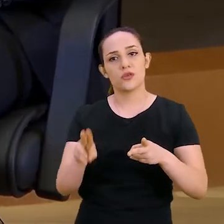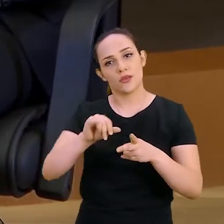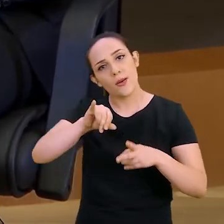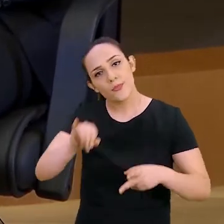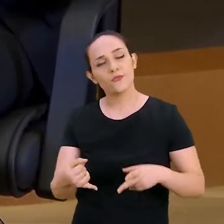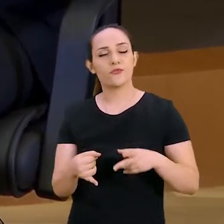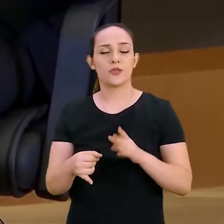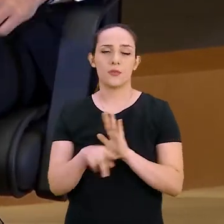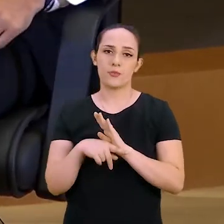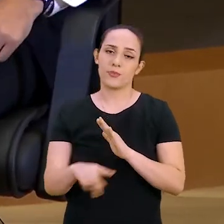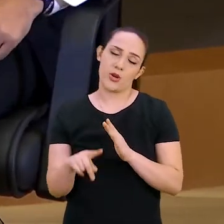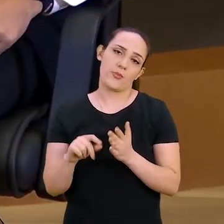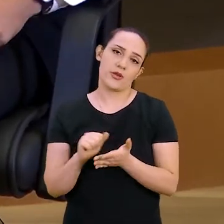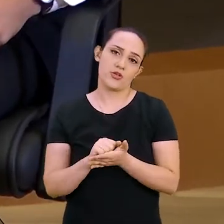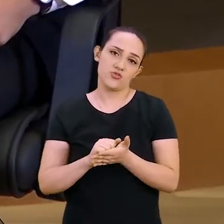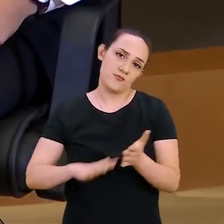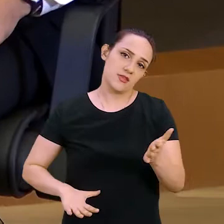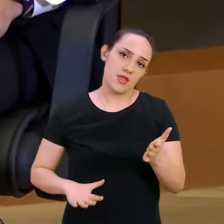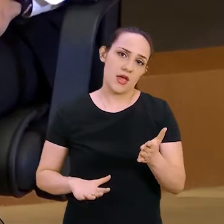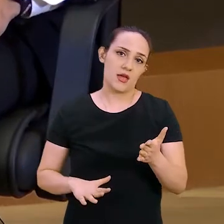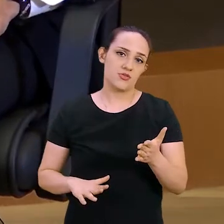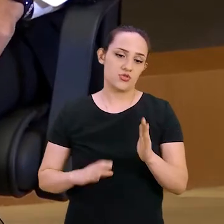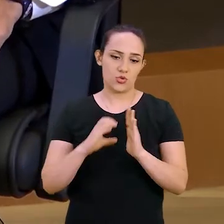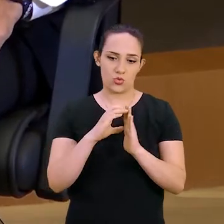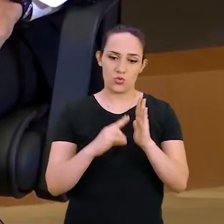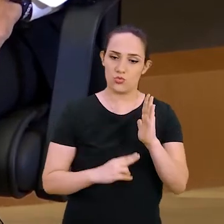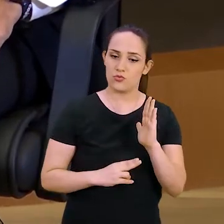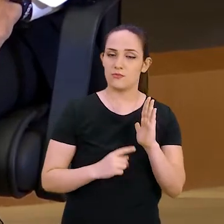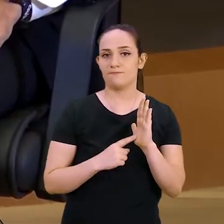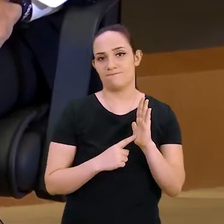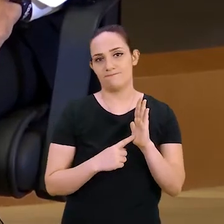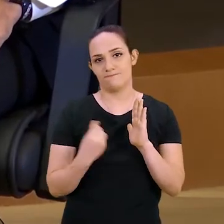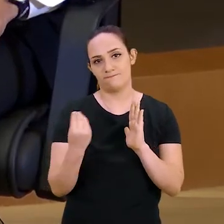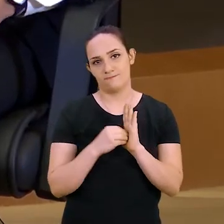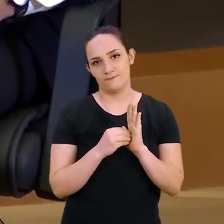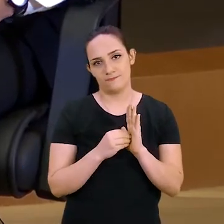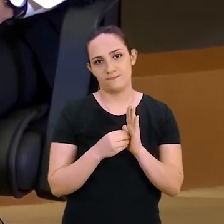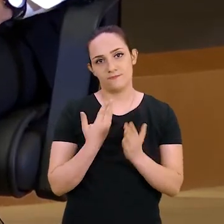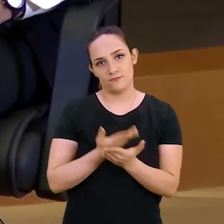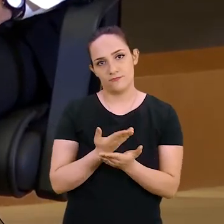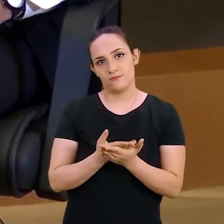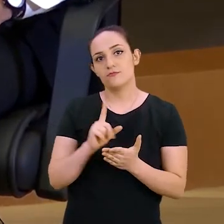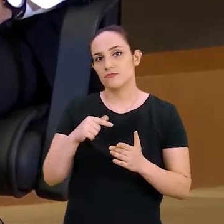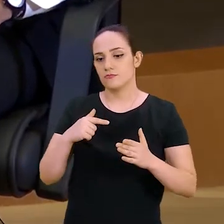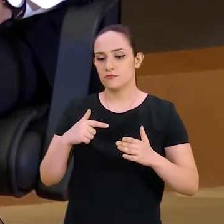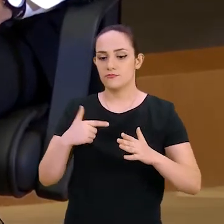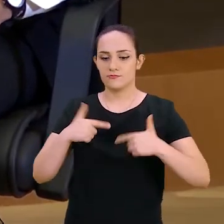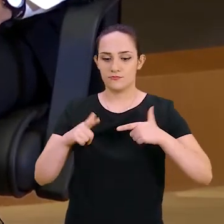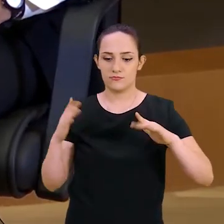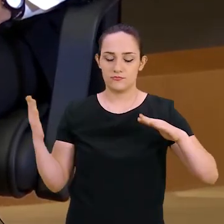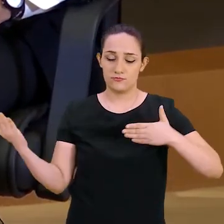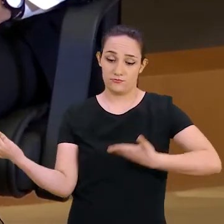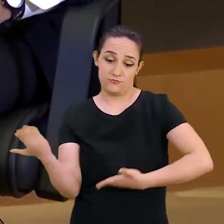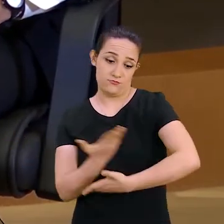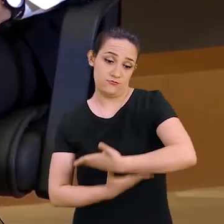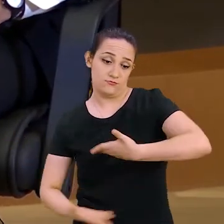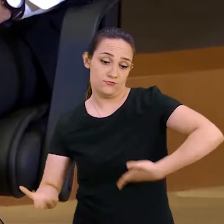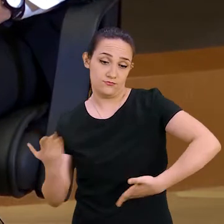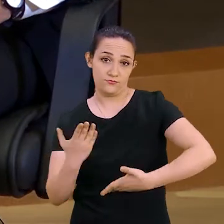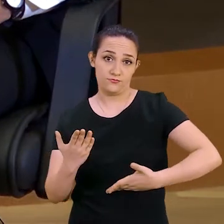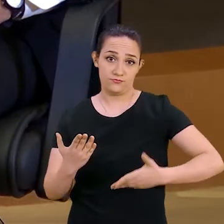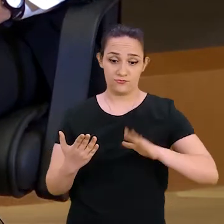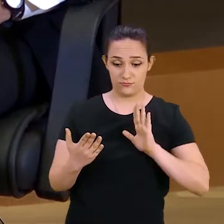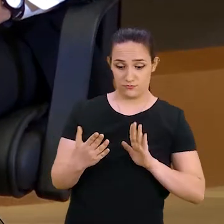das atividades escolares, curriculares. Então, é um trabalho de todo mundo, aonde